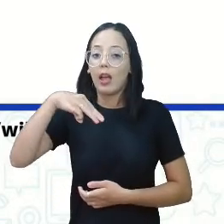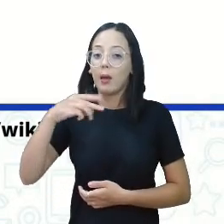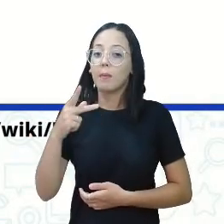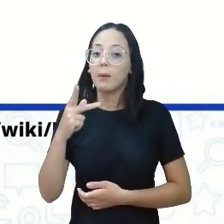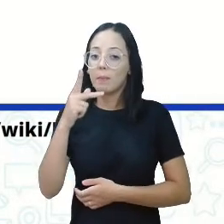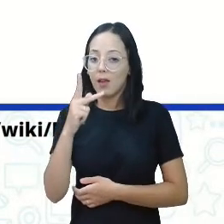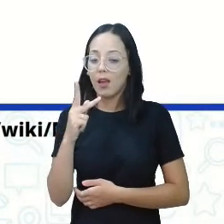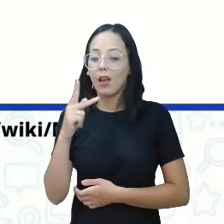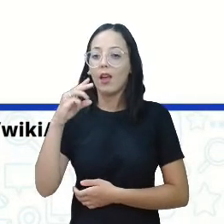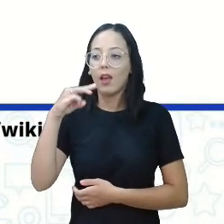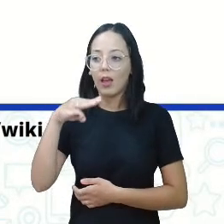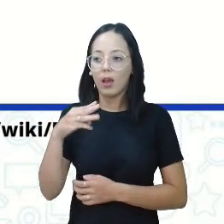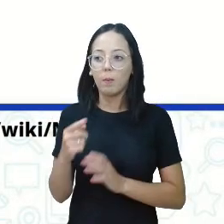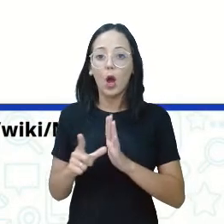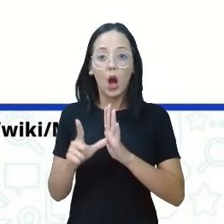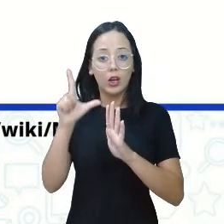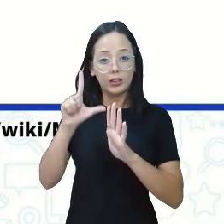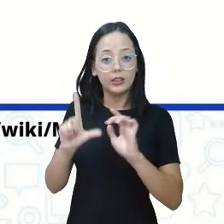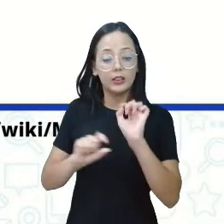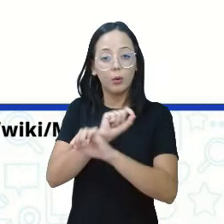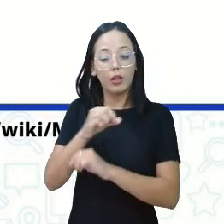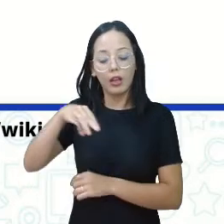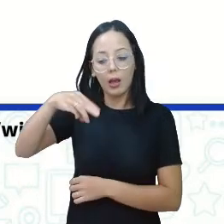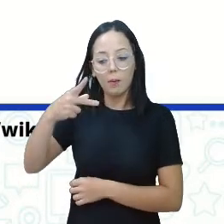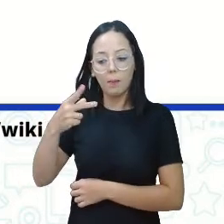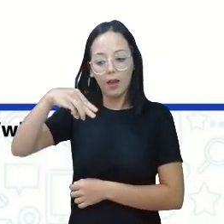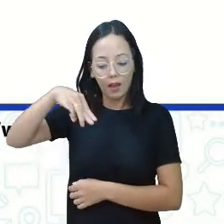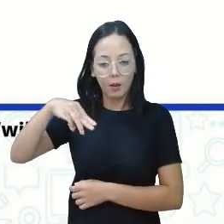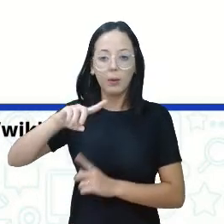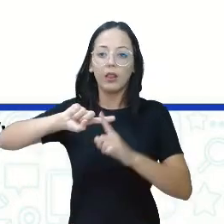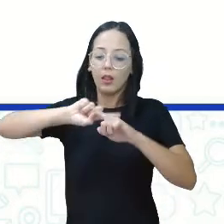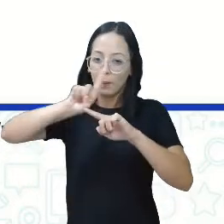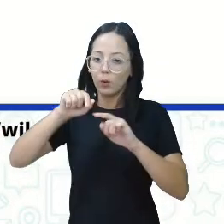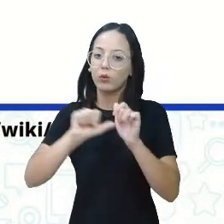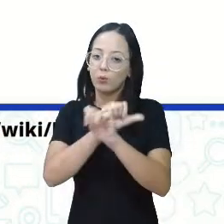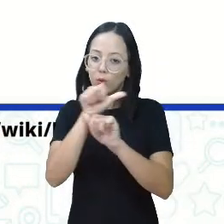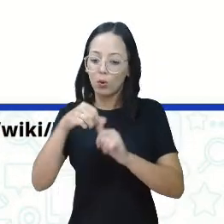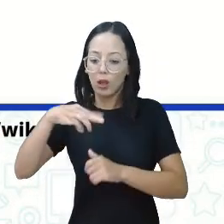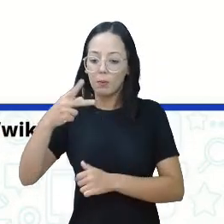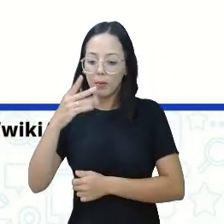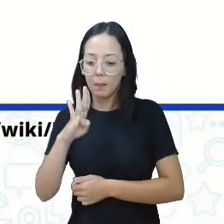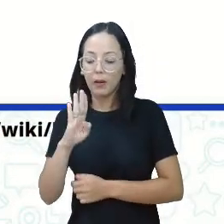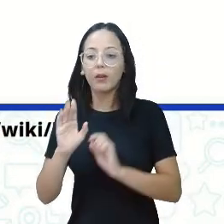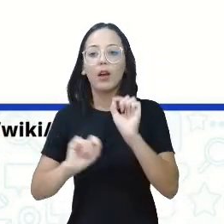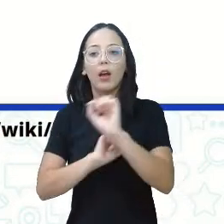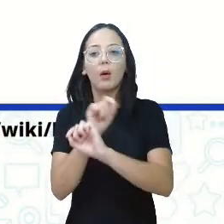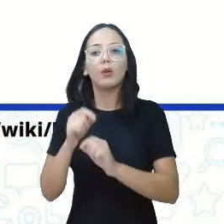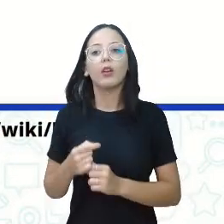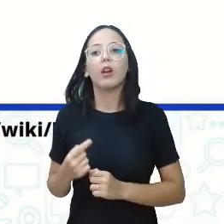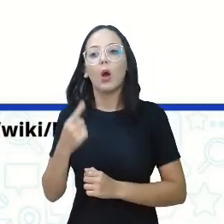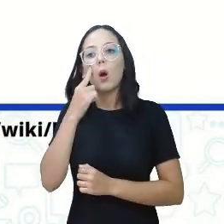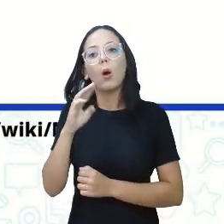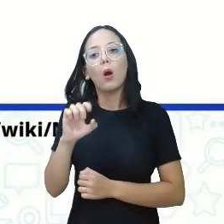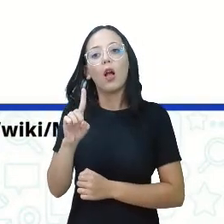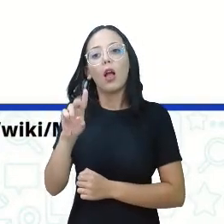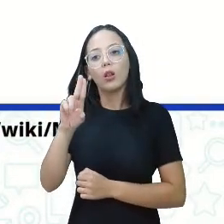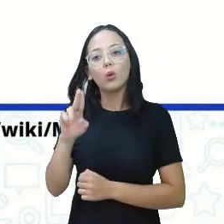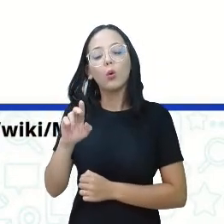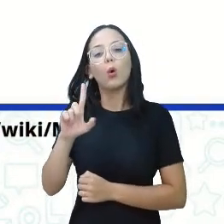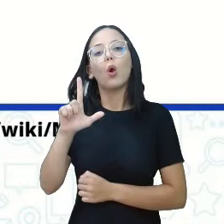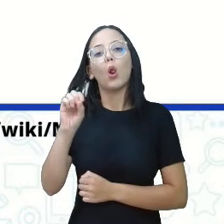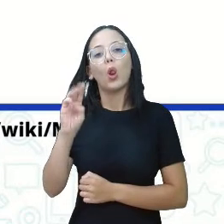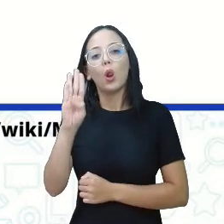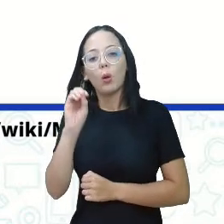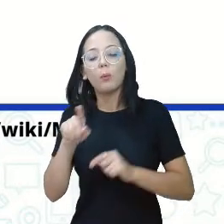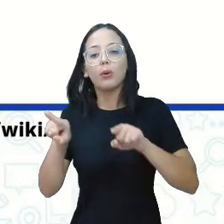MPM, não é? Antes não era MPB, tá? Começou com MPM, foi Arrastão, de Edu Lobo e Vinícius de